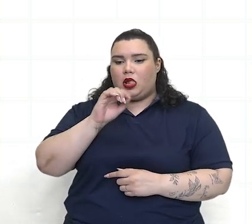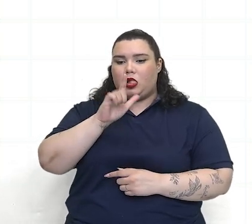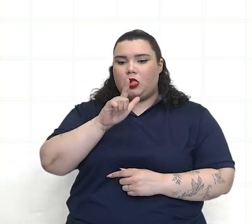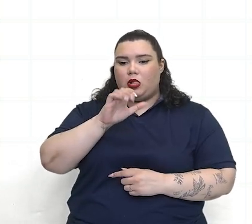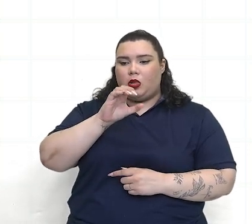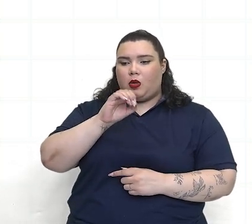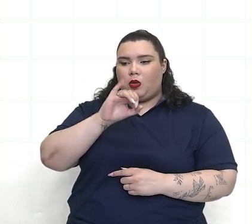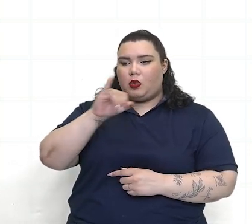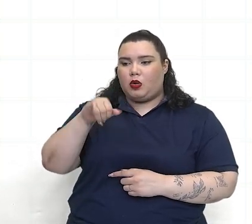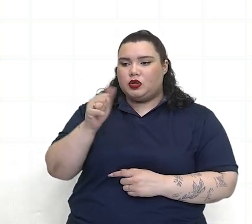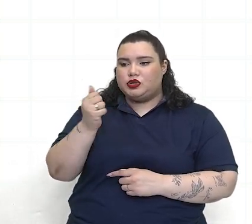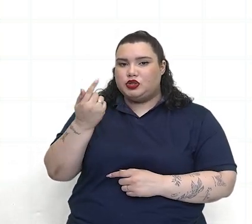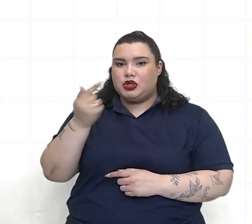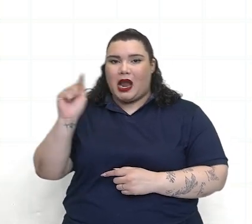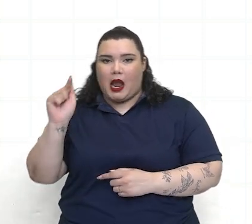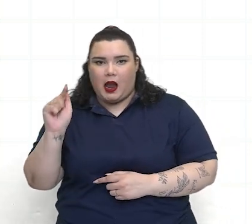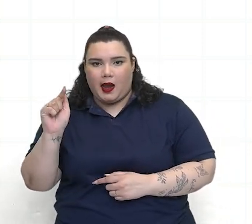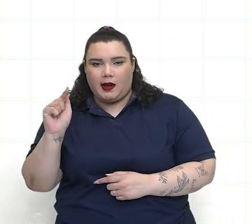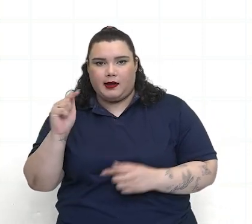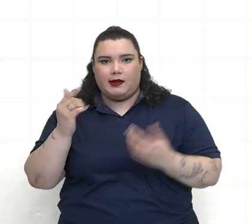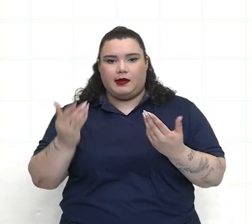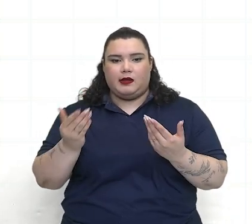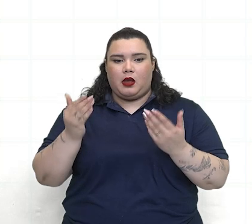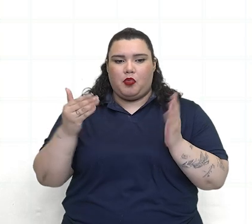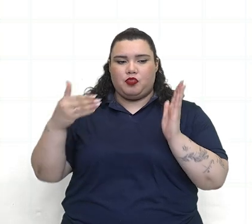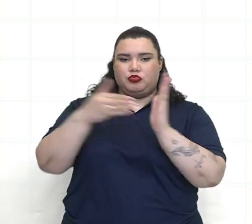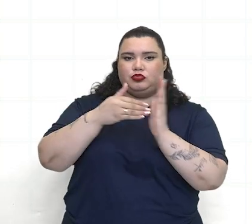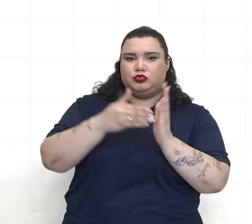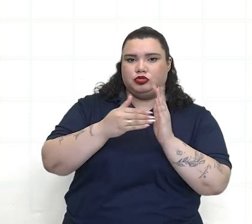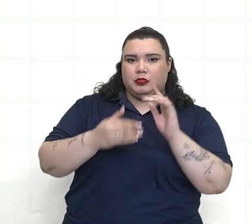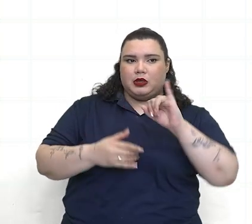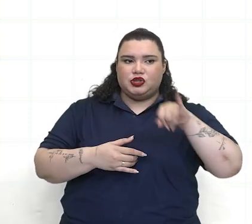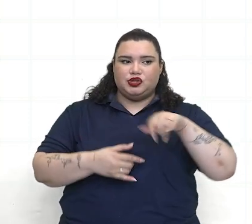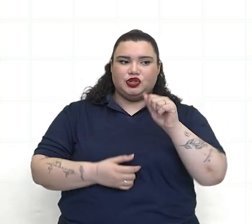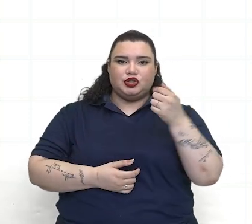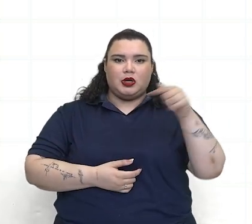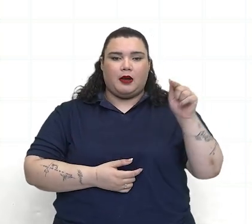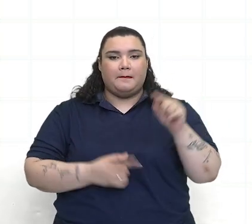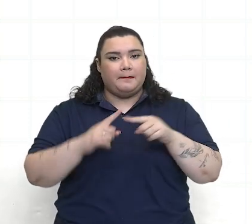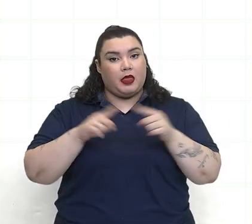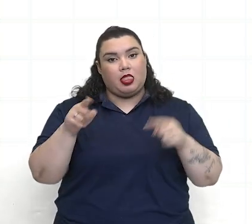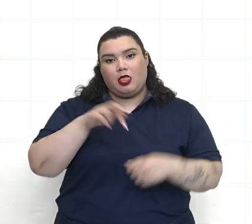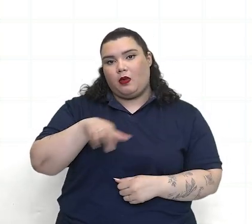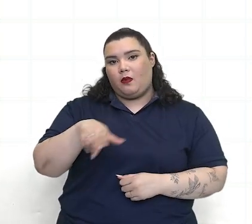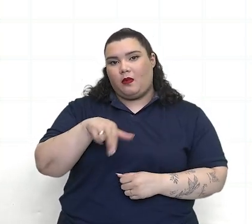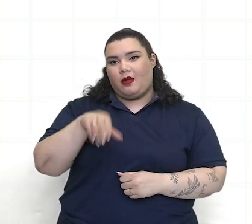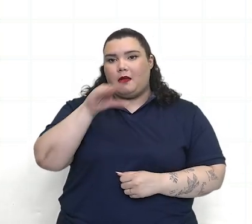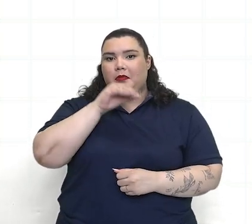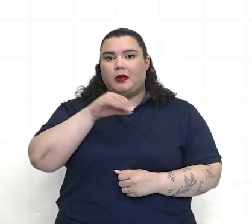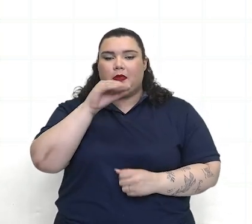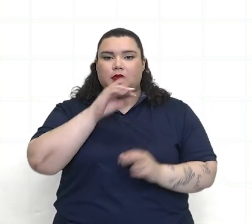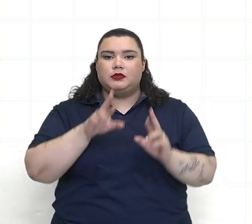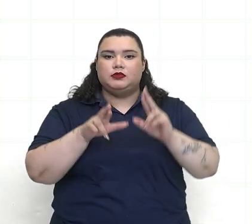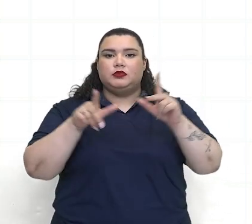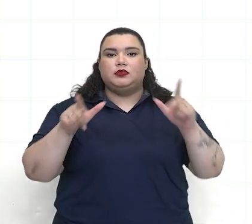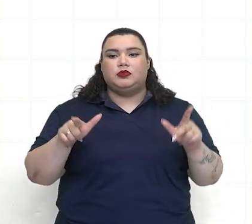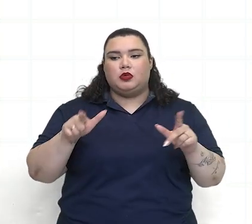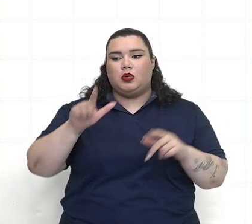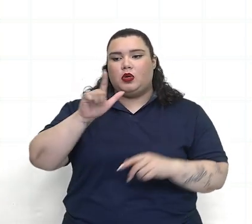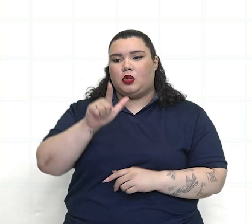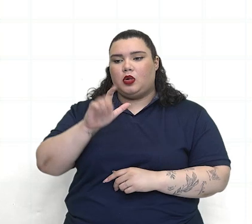lojar, então a sílaba tônica se torna a última sílaba, já. Mas não é assim que eu pronuncio. Eu